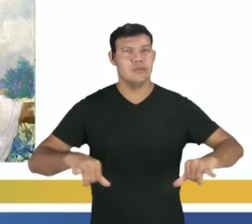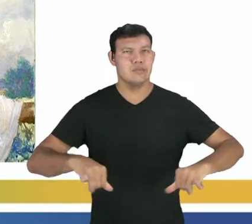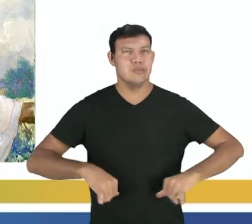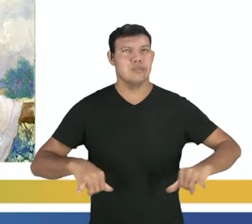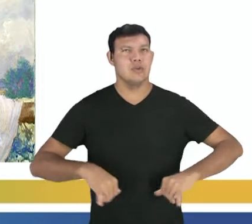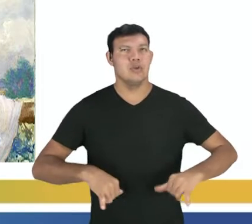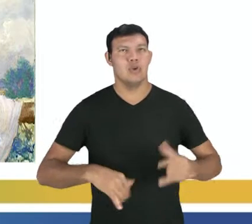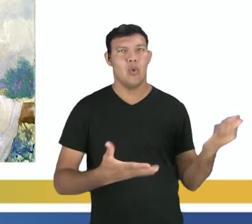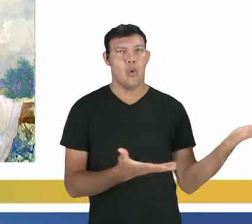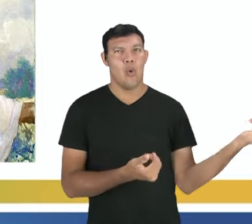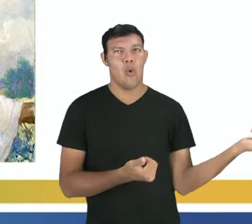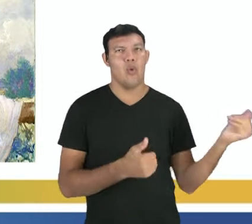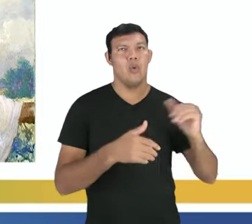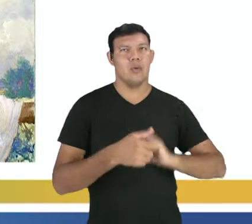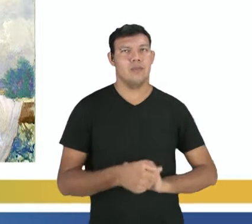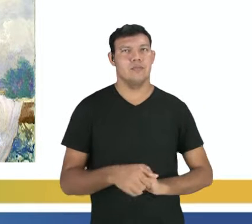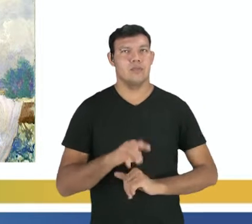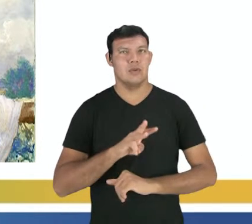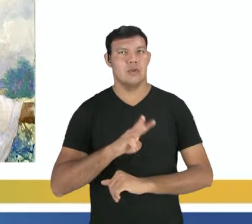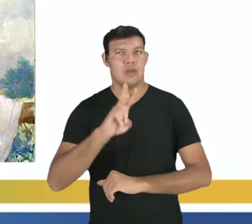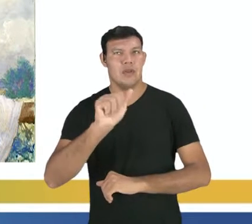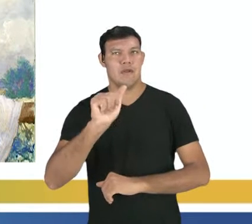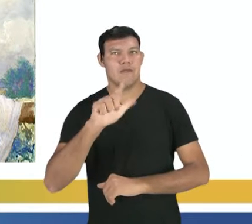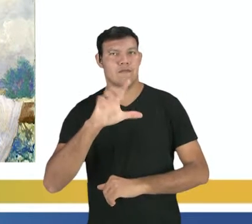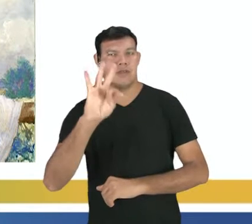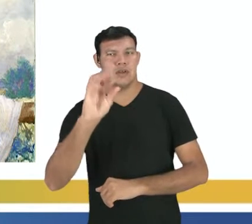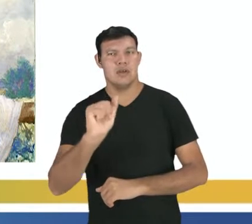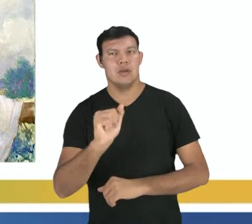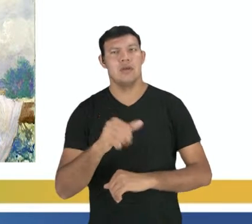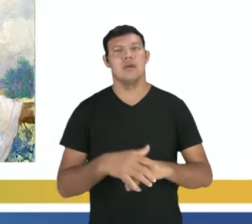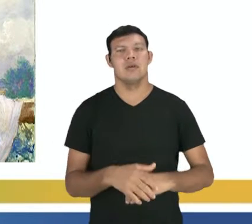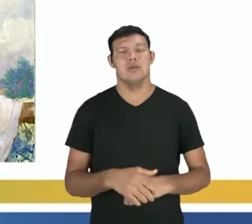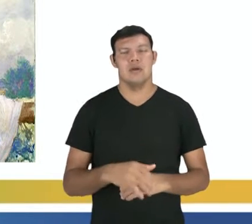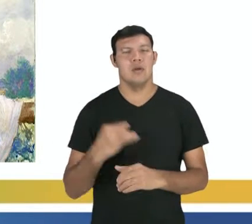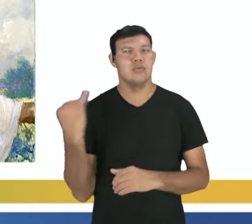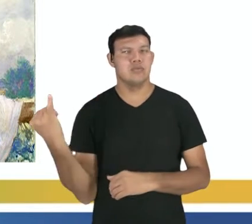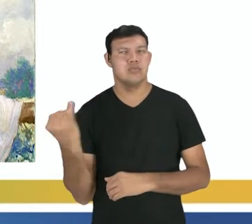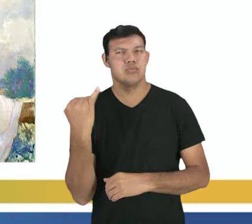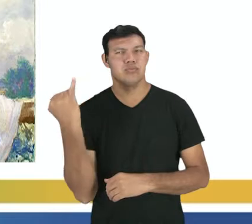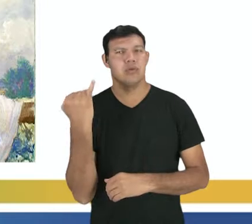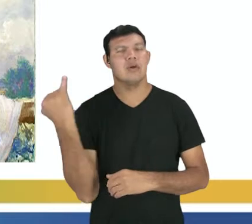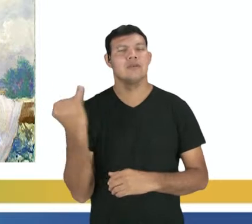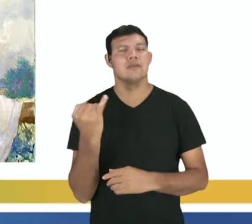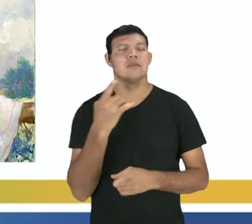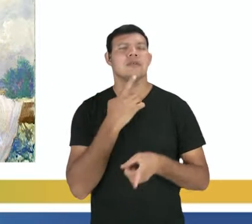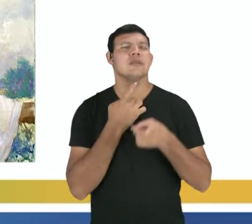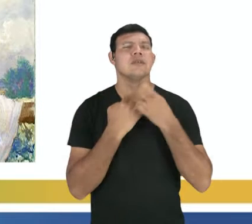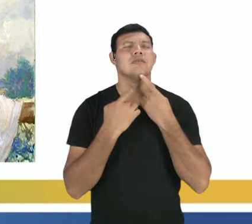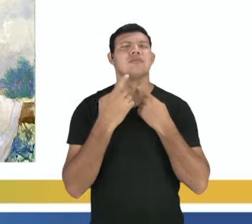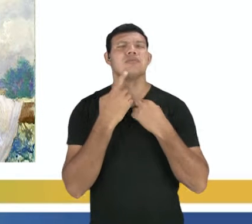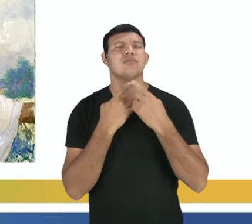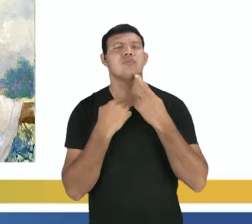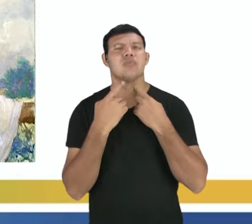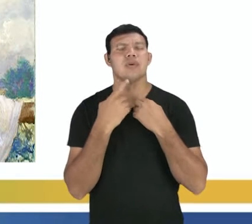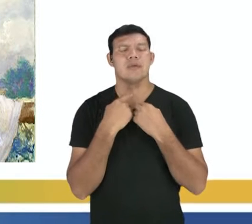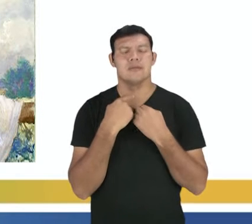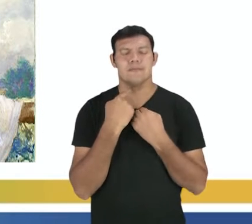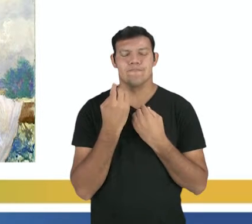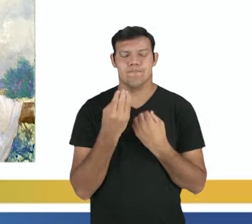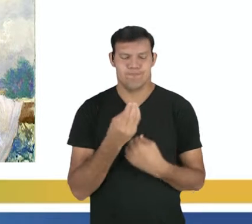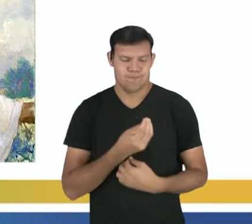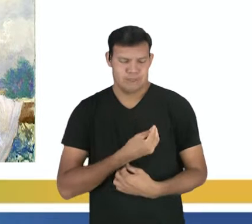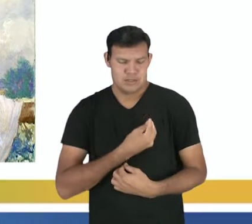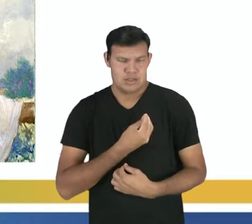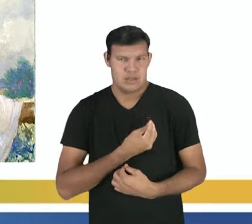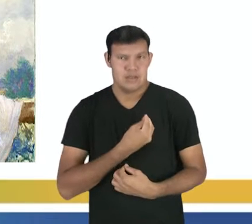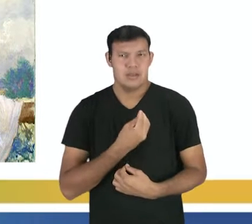Walter. Vamos ver? Ela é sagrada para mim. Todo meu desejo emudece em sua presença.